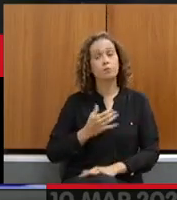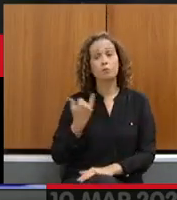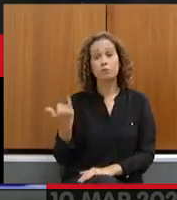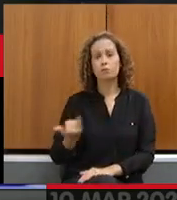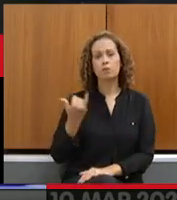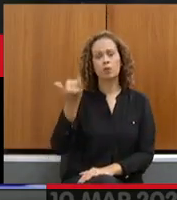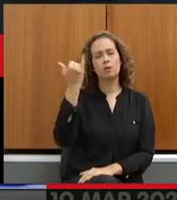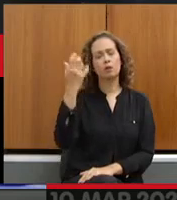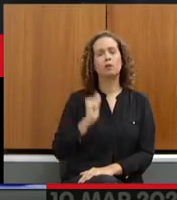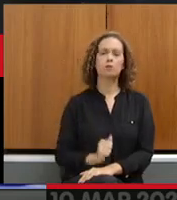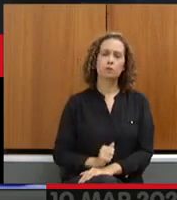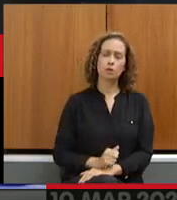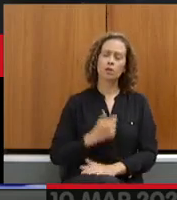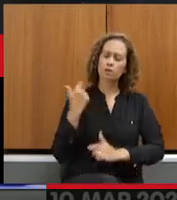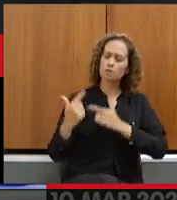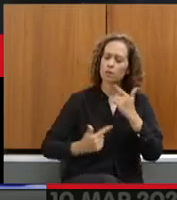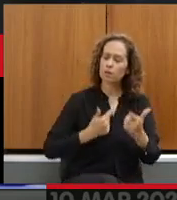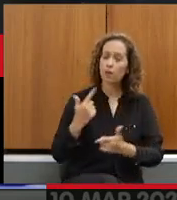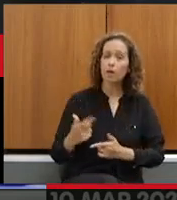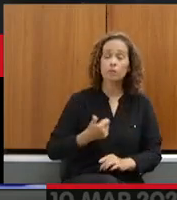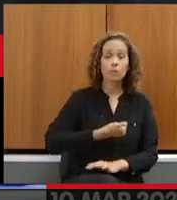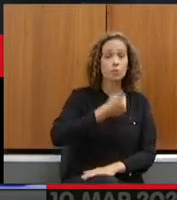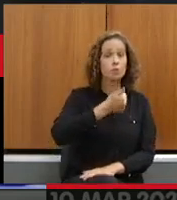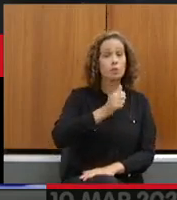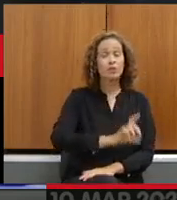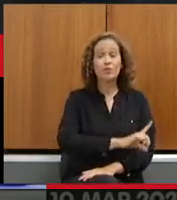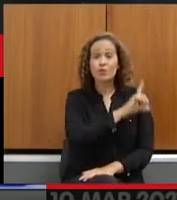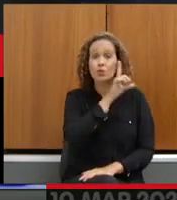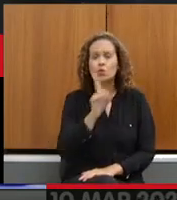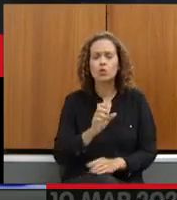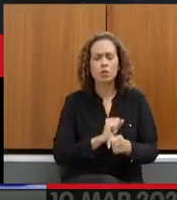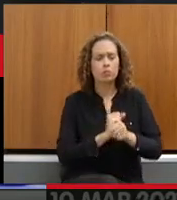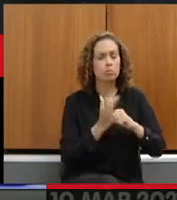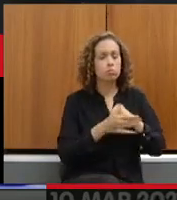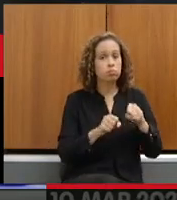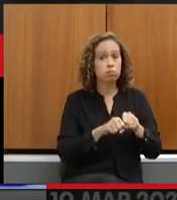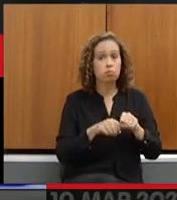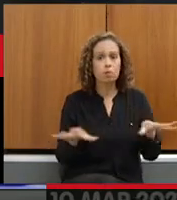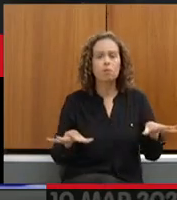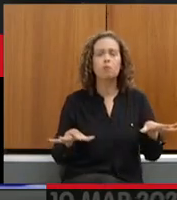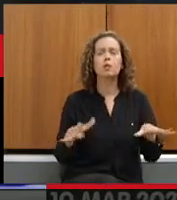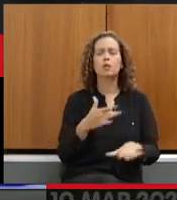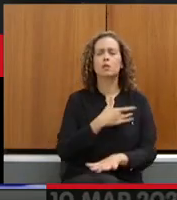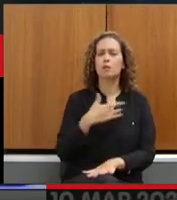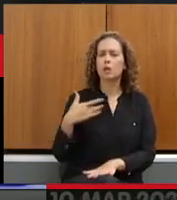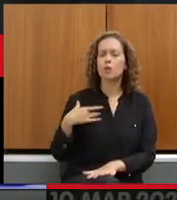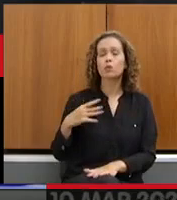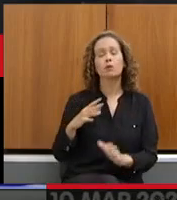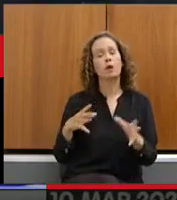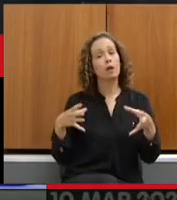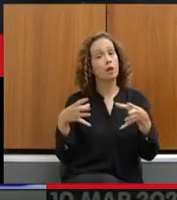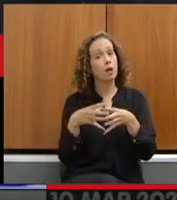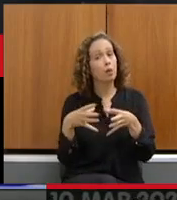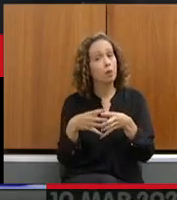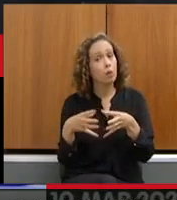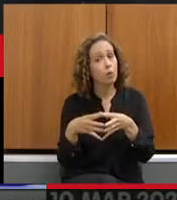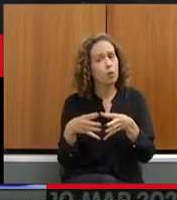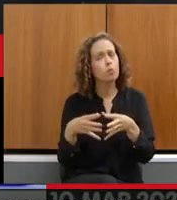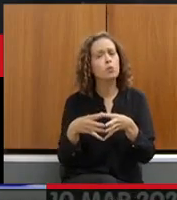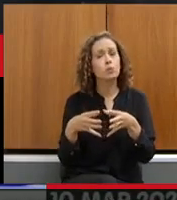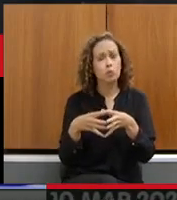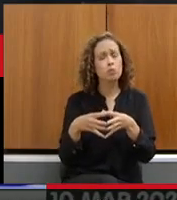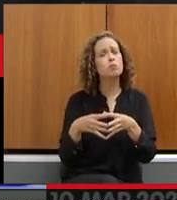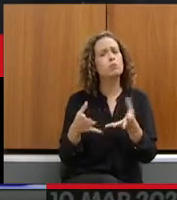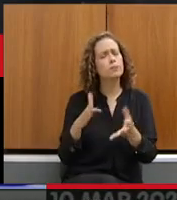é no trabalho desde o primeiro dia da epidemia assim como a saúde vocês são grupos que nós entendemos como